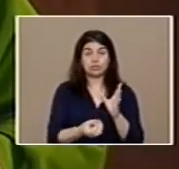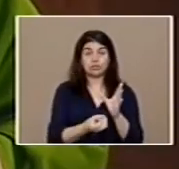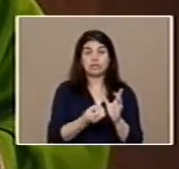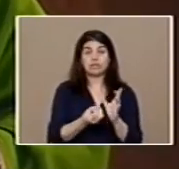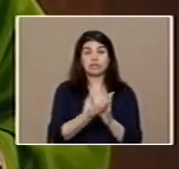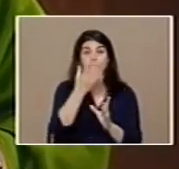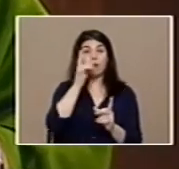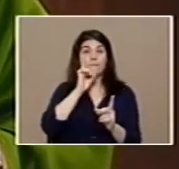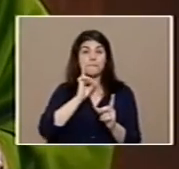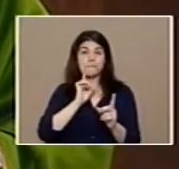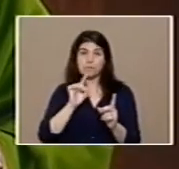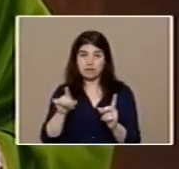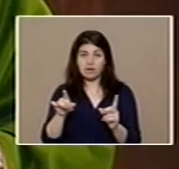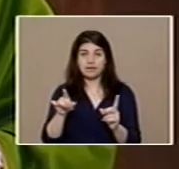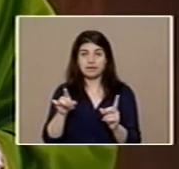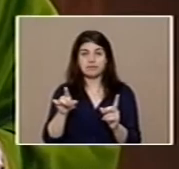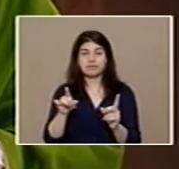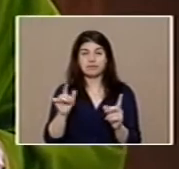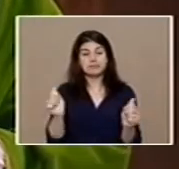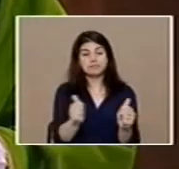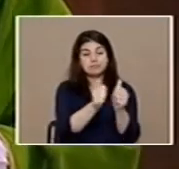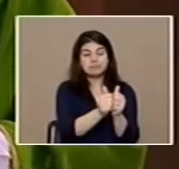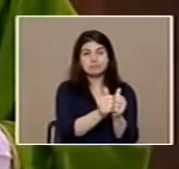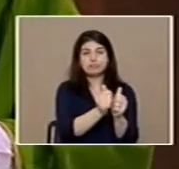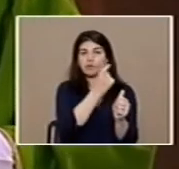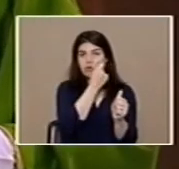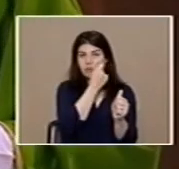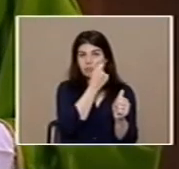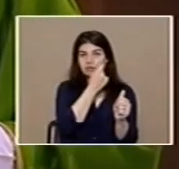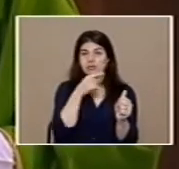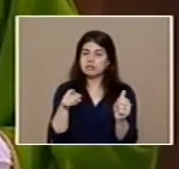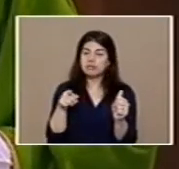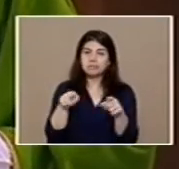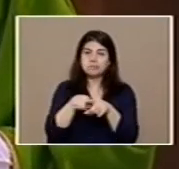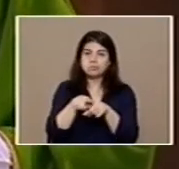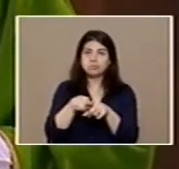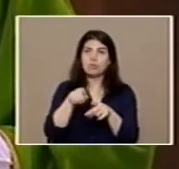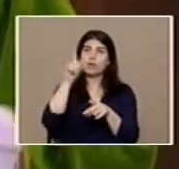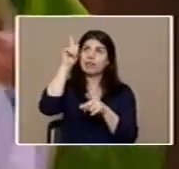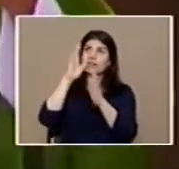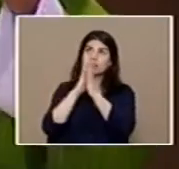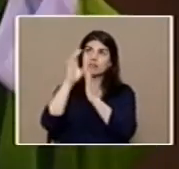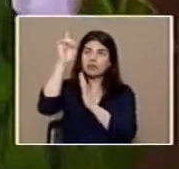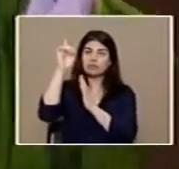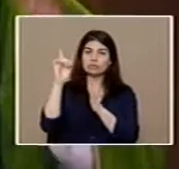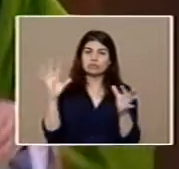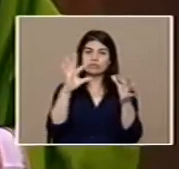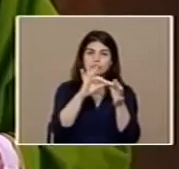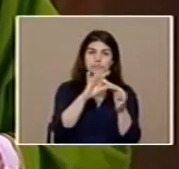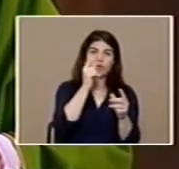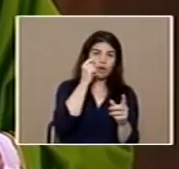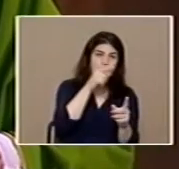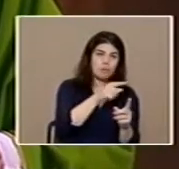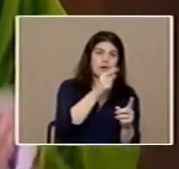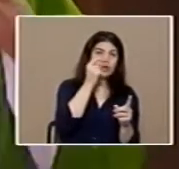que a mulher é como deus para o homem como o homem deve ser como Deus para a mulher é elevada a